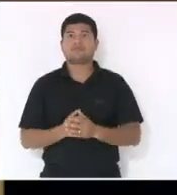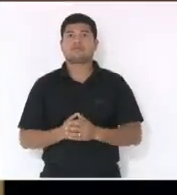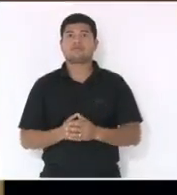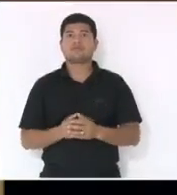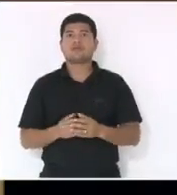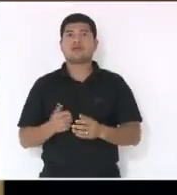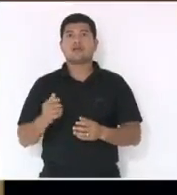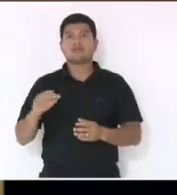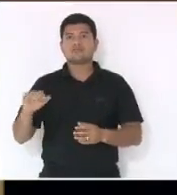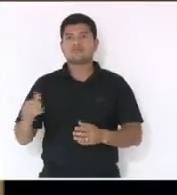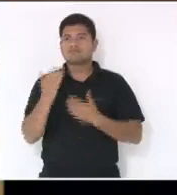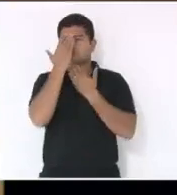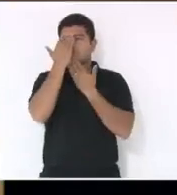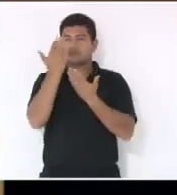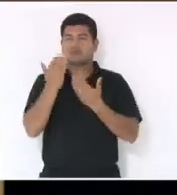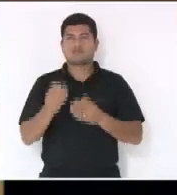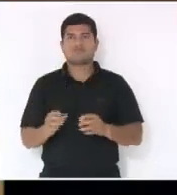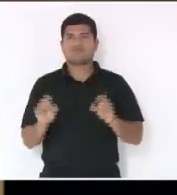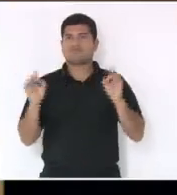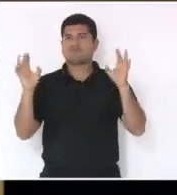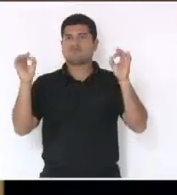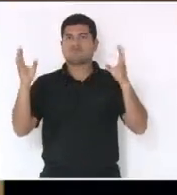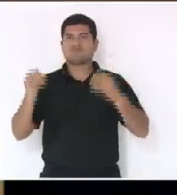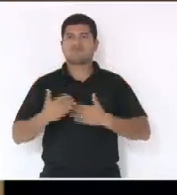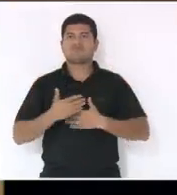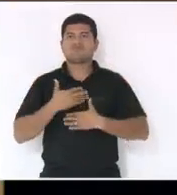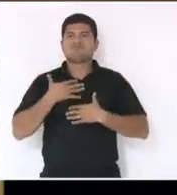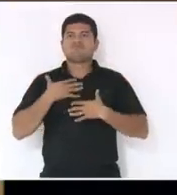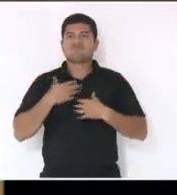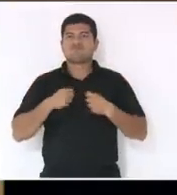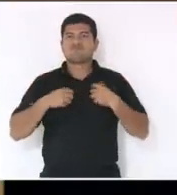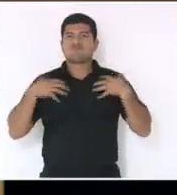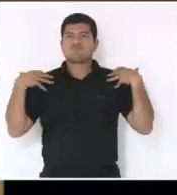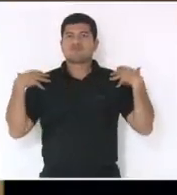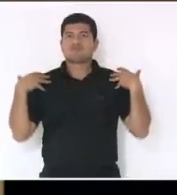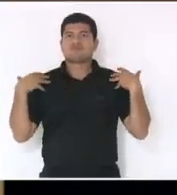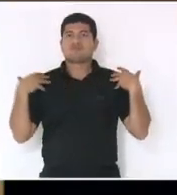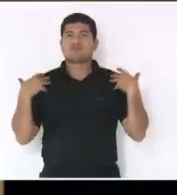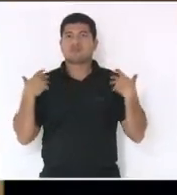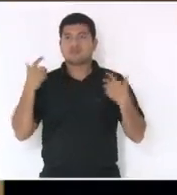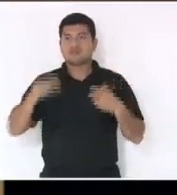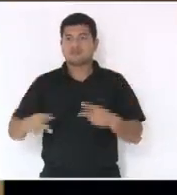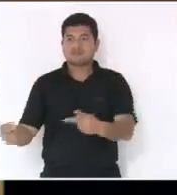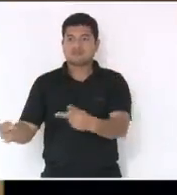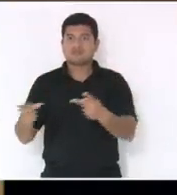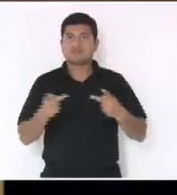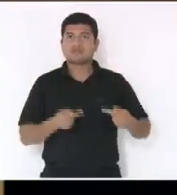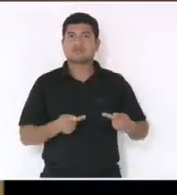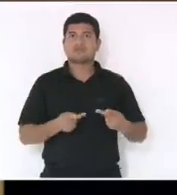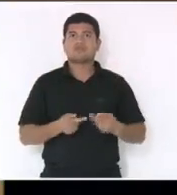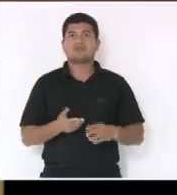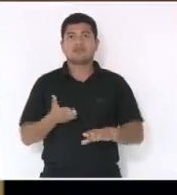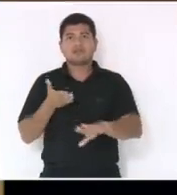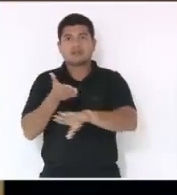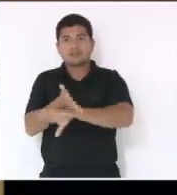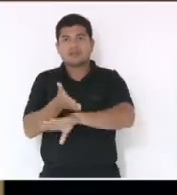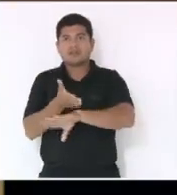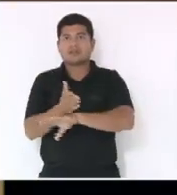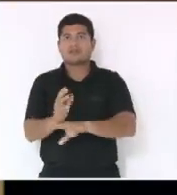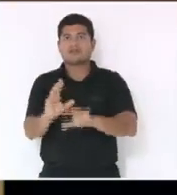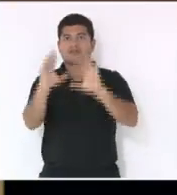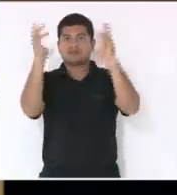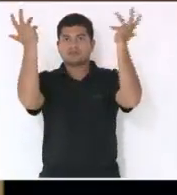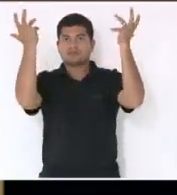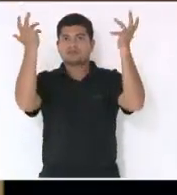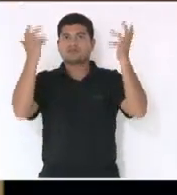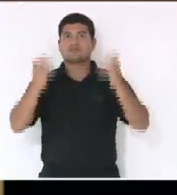aqui, é um grande privilégio. E deixo aqui o meu convite para que todos prestigiem o nosso Festival de Música Nativista, a Sapecada